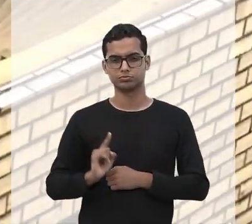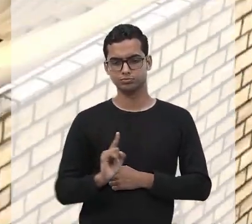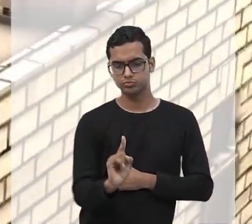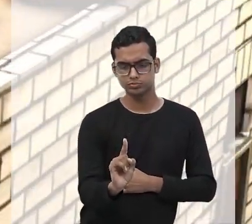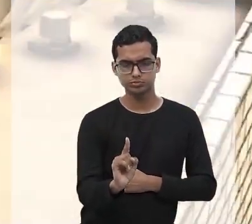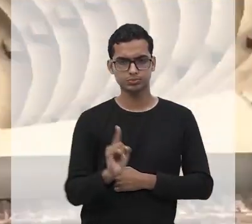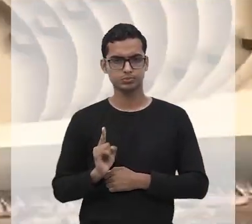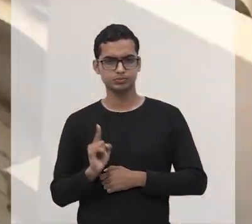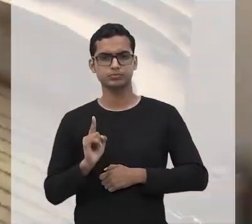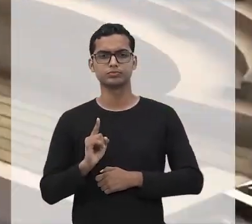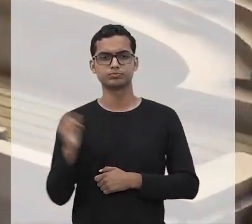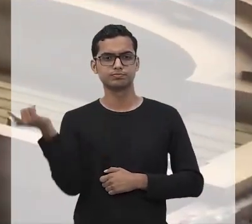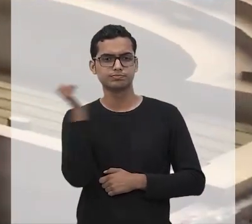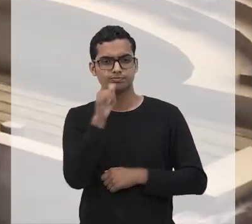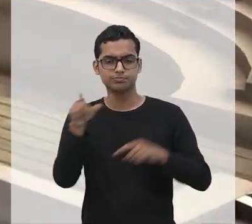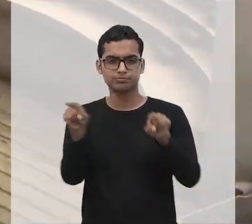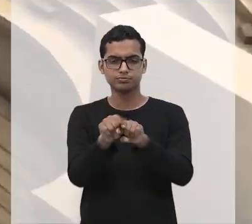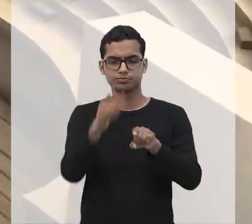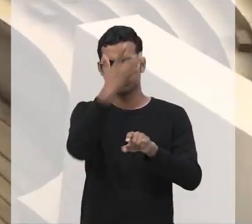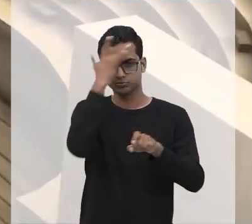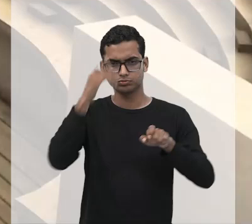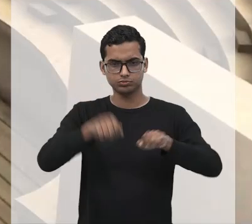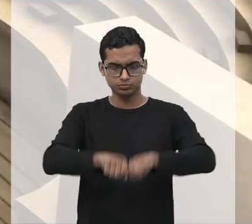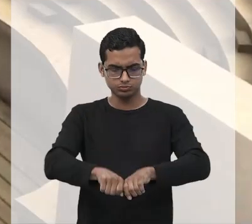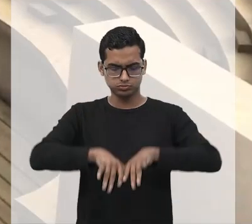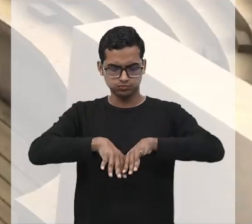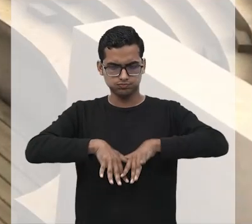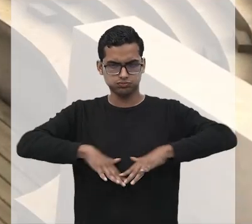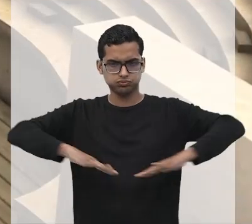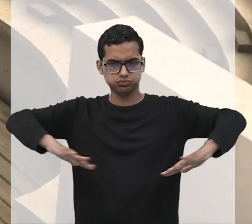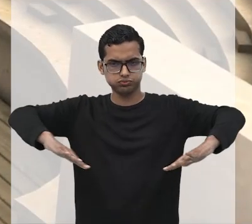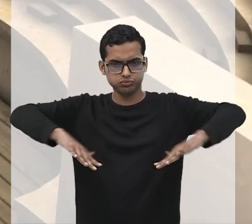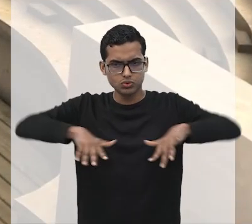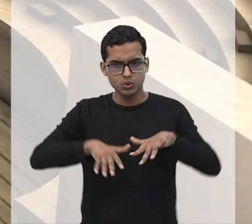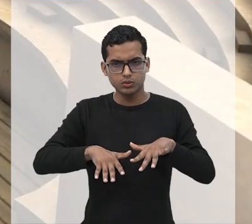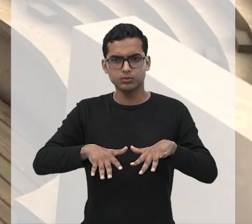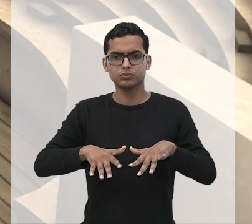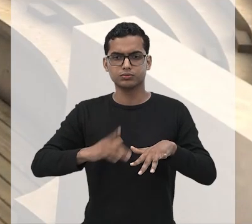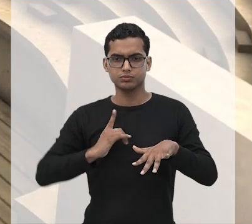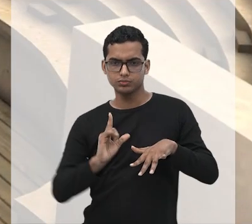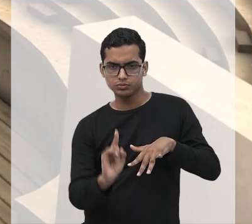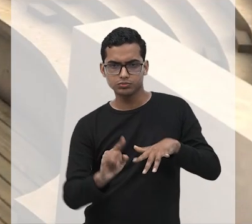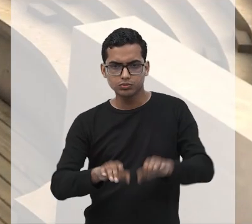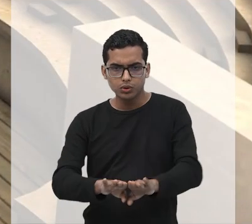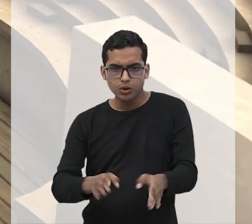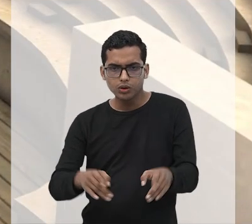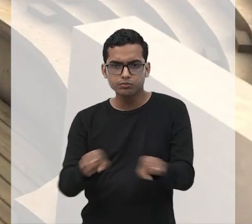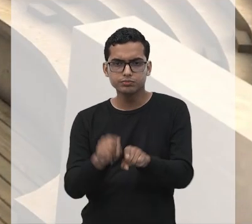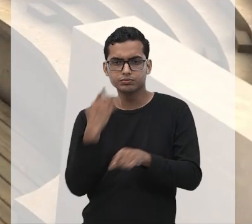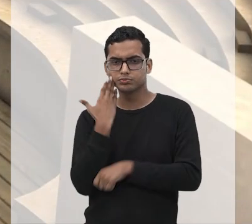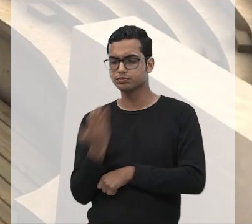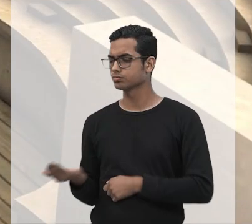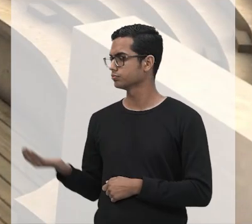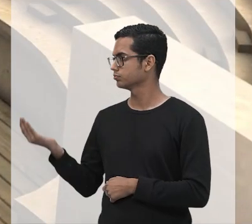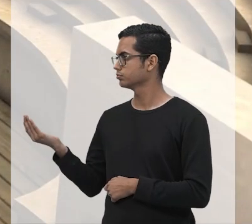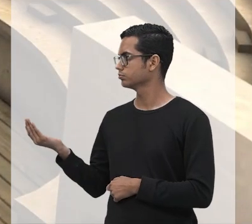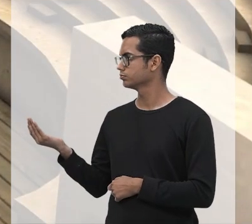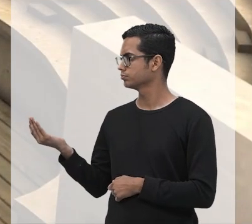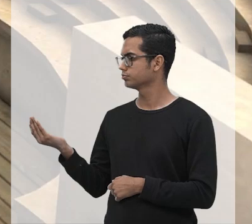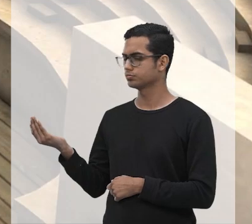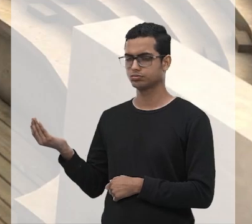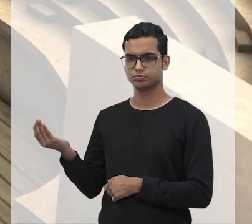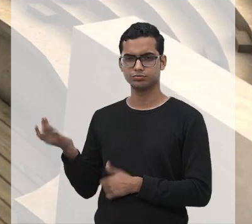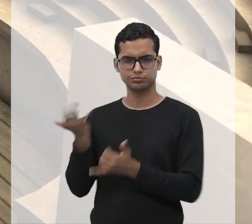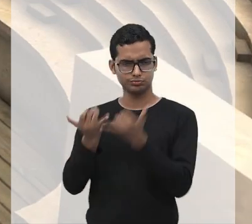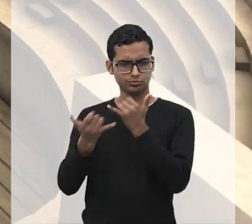e sair, mas a plateia, ó, ela fica aí, né, no mesmo espaço como se fosse, né, um